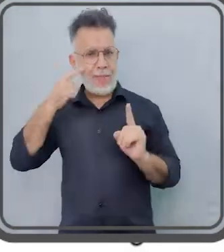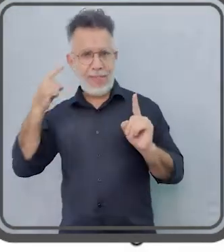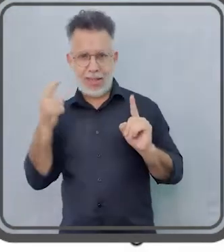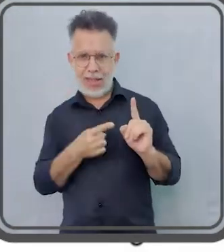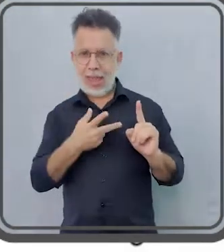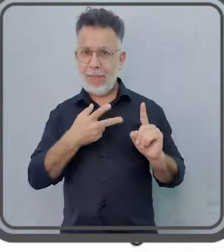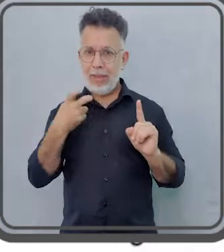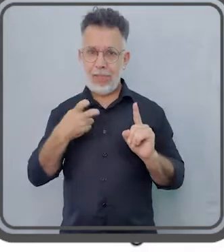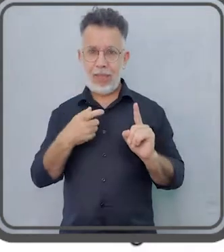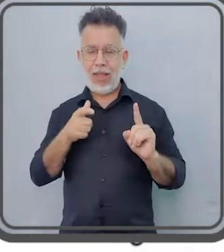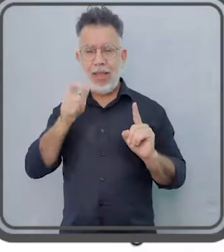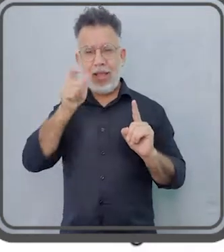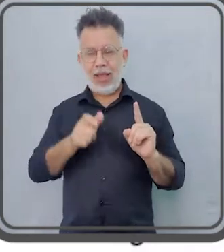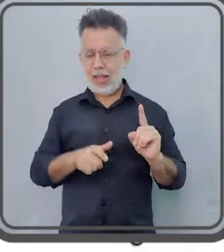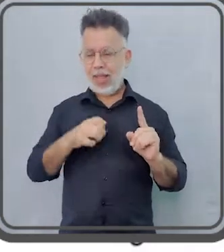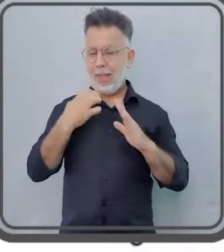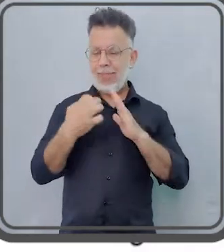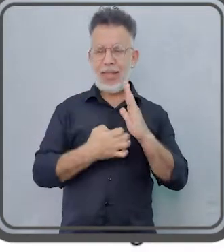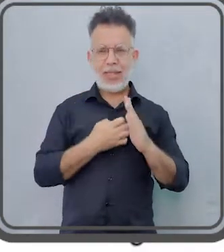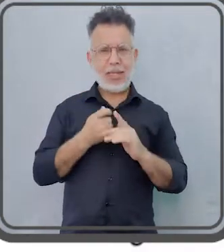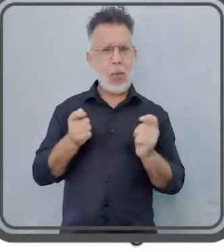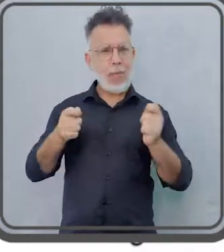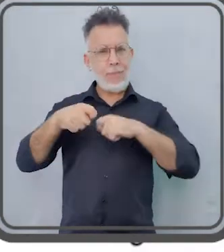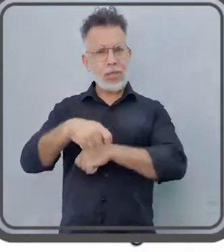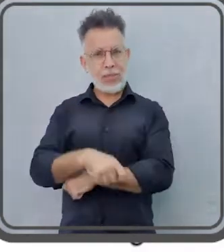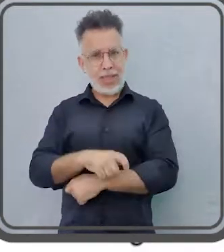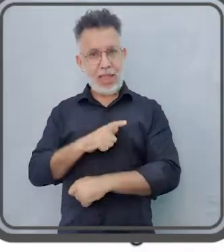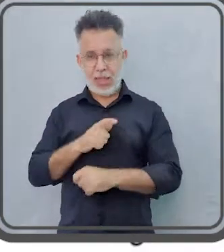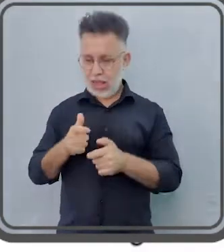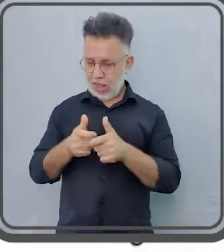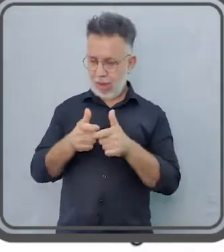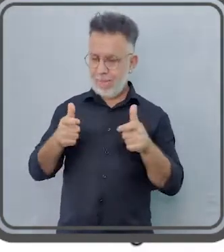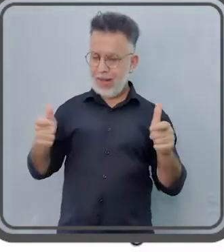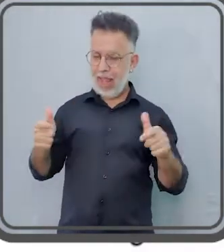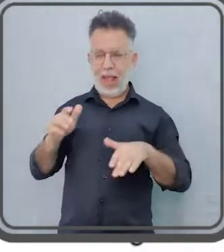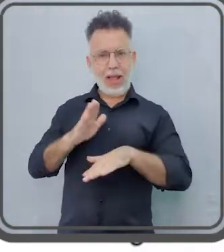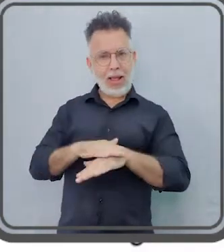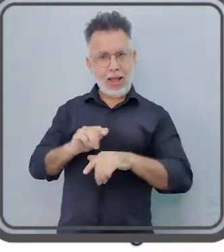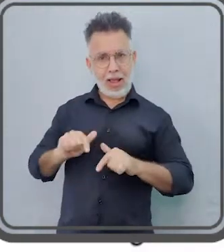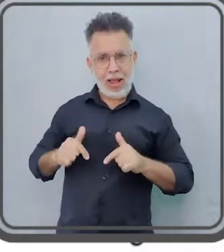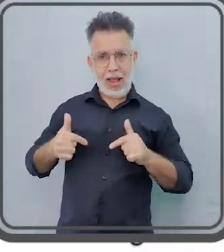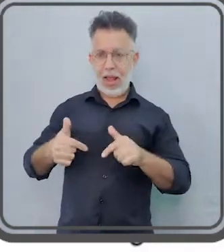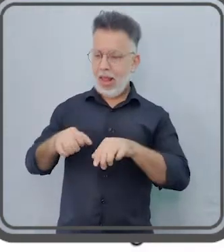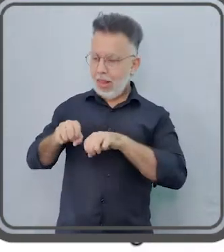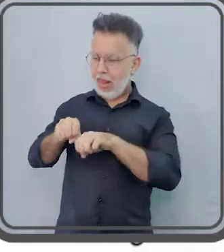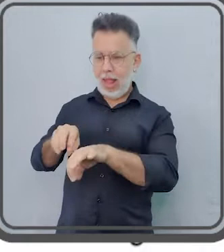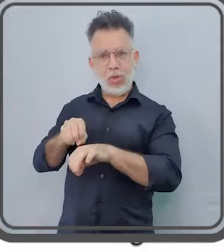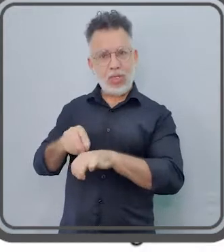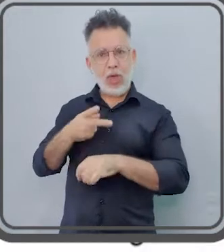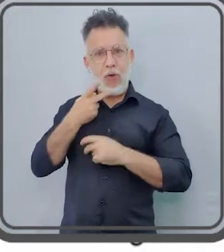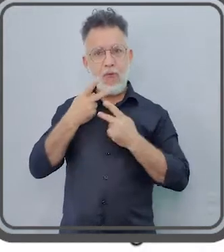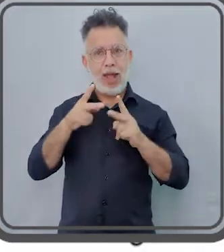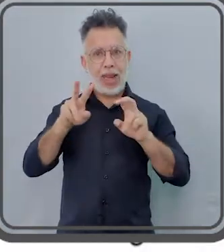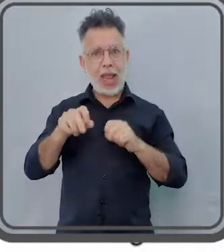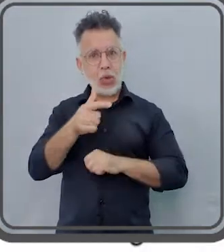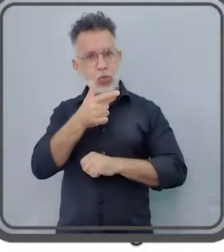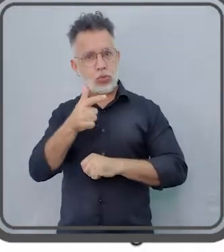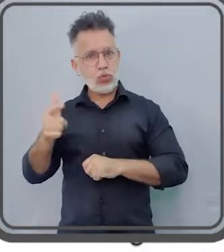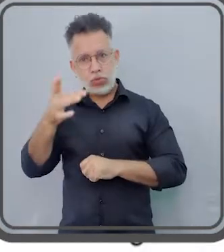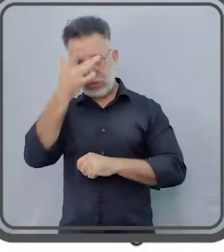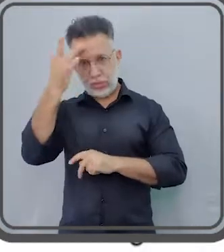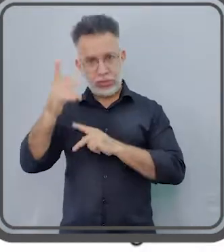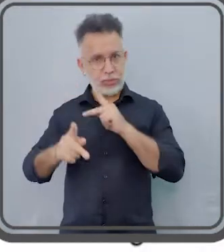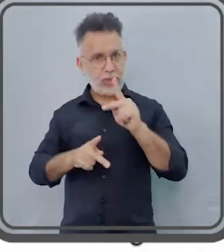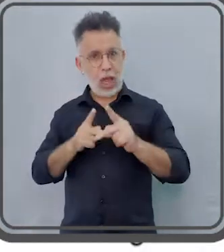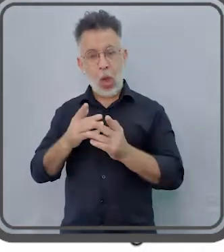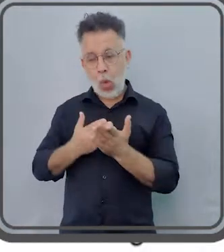vocês olham para este lado da FIU, né, como uma possibilidade de ampliar essa atuação na educação, falar com outros